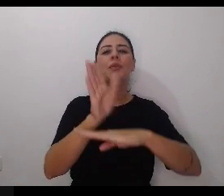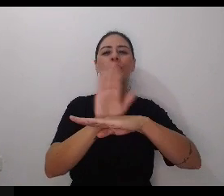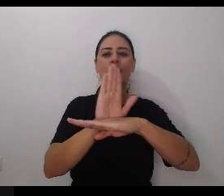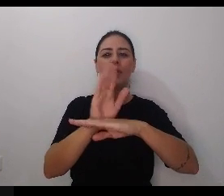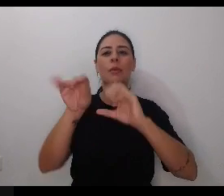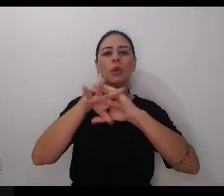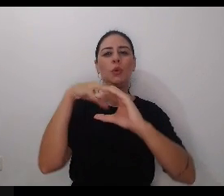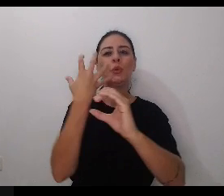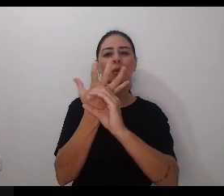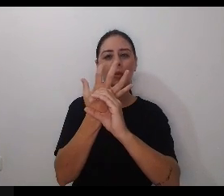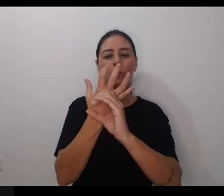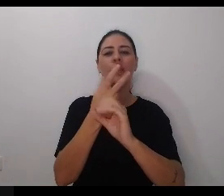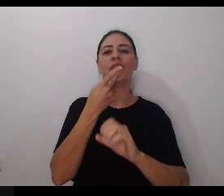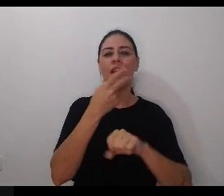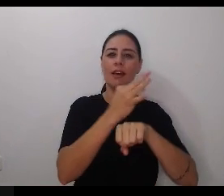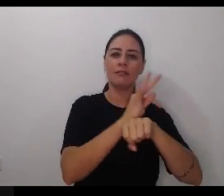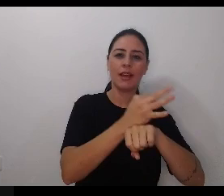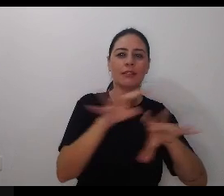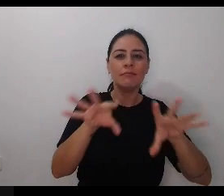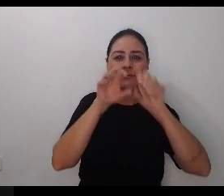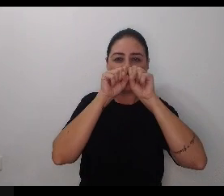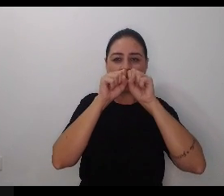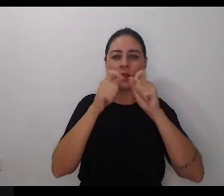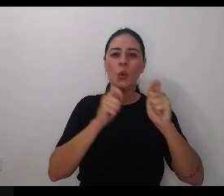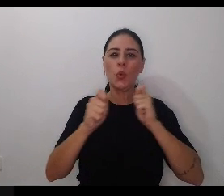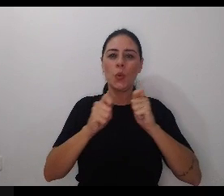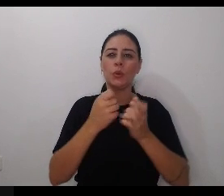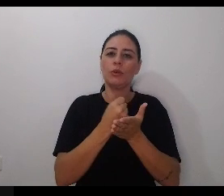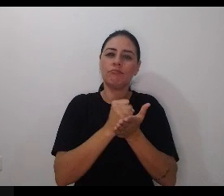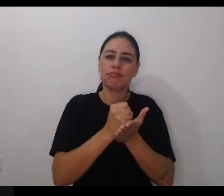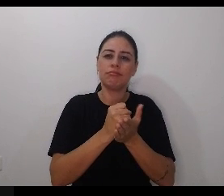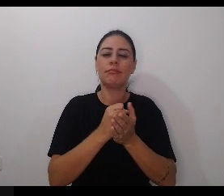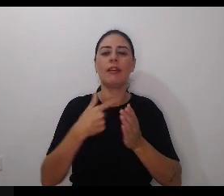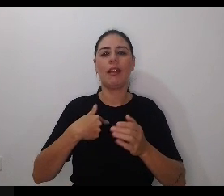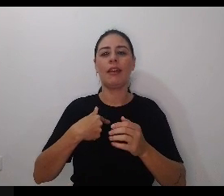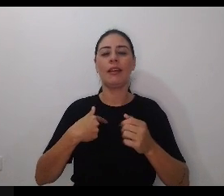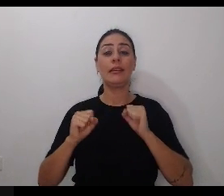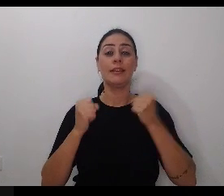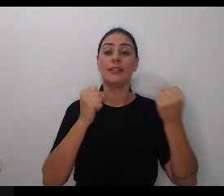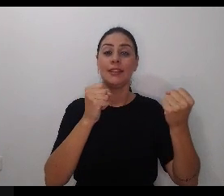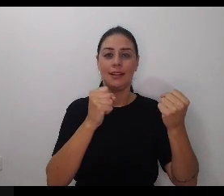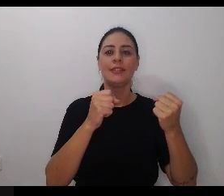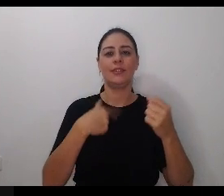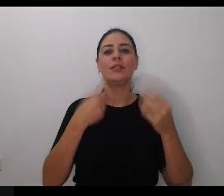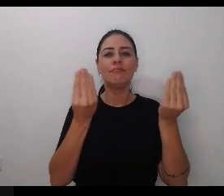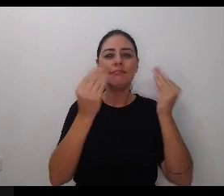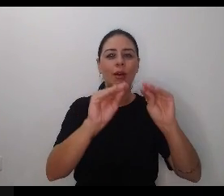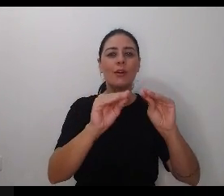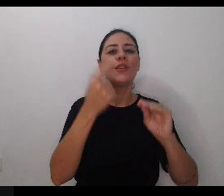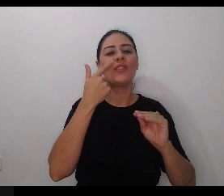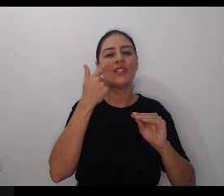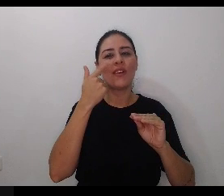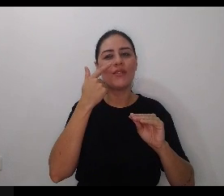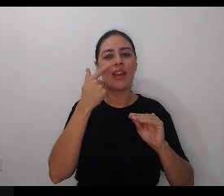alguns recursos que dão esse apoio, né? Tem esse vídeo que vocês encontram no YouTube que chama Técnica de Respiração para Controlar a Ansiedade, que tem o